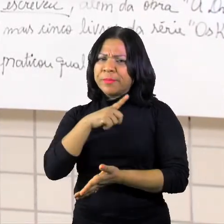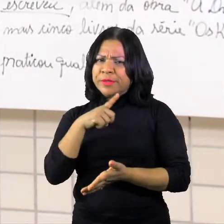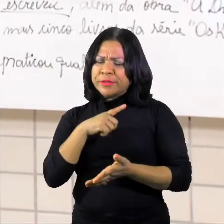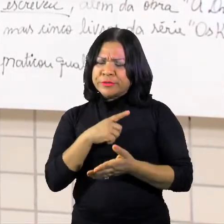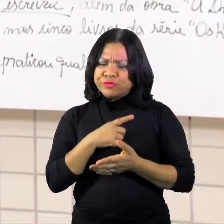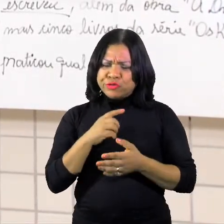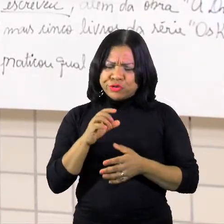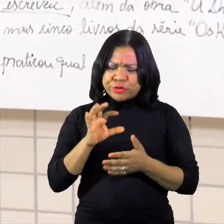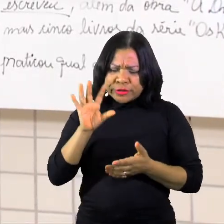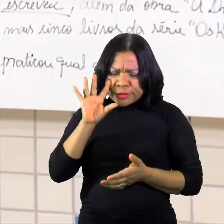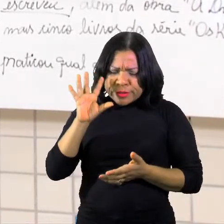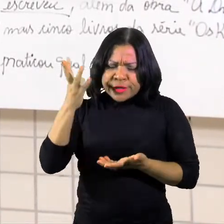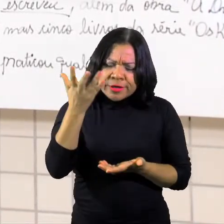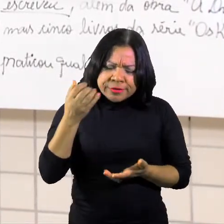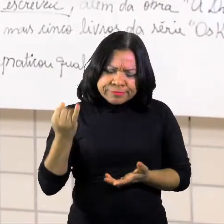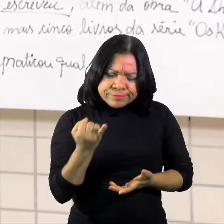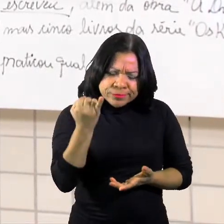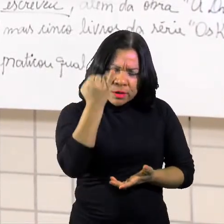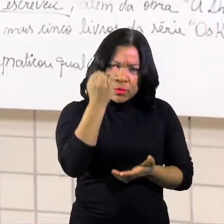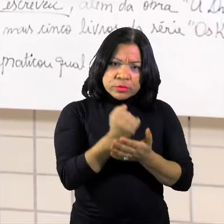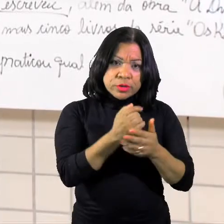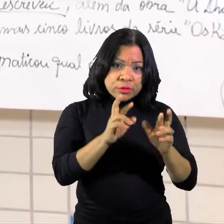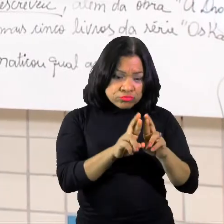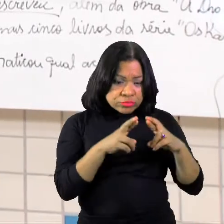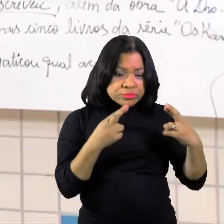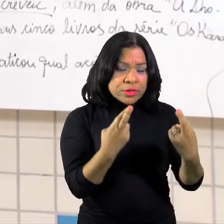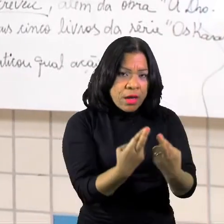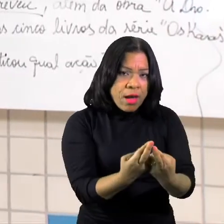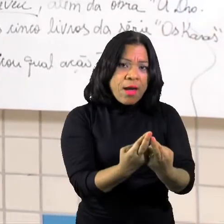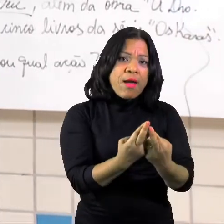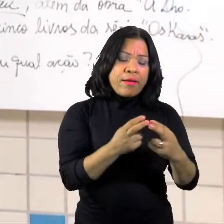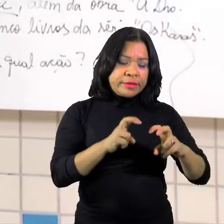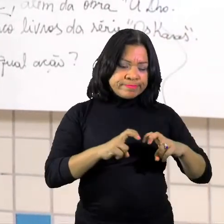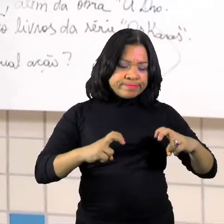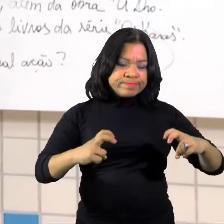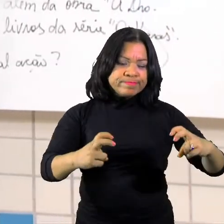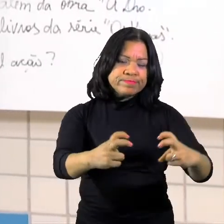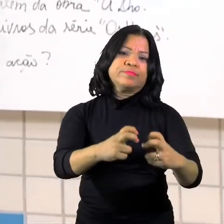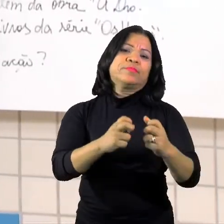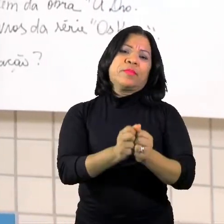coisa importante, eles se reuniam. Sempre